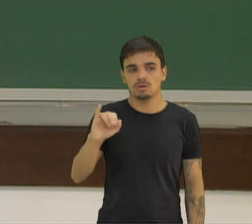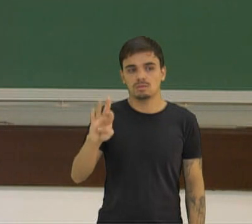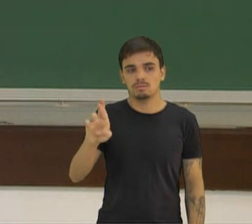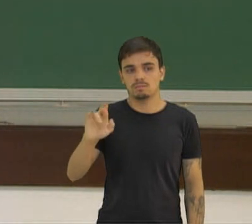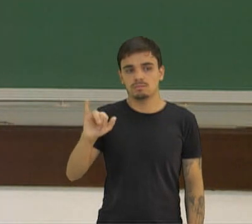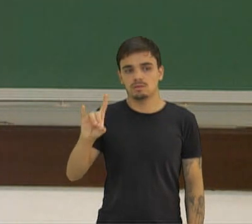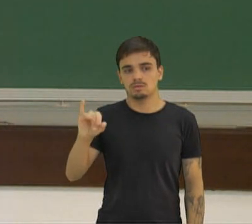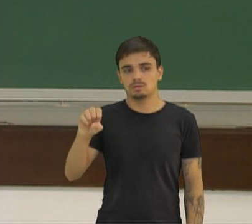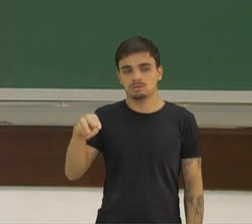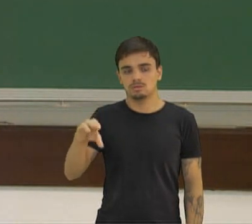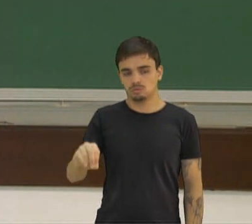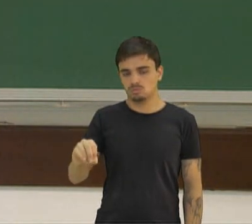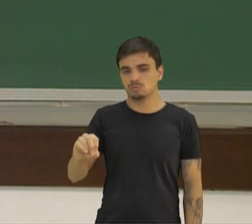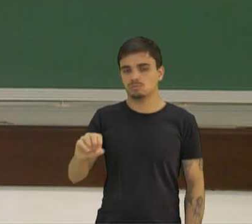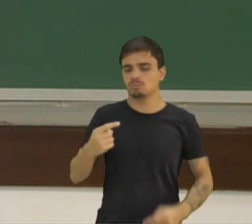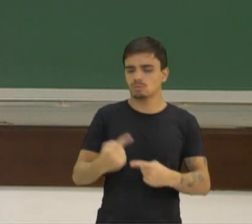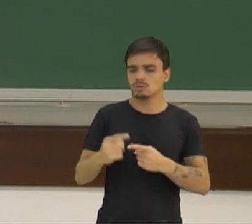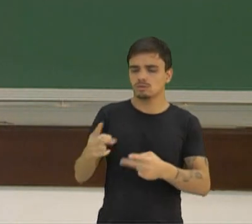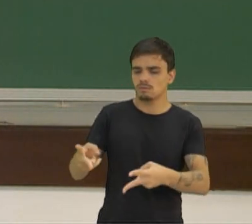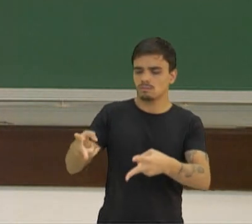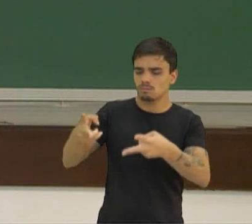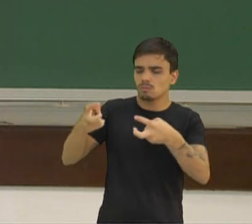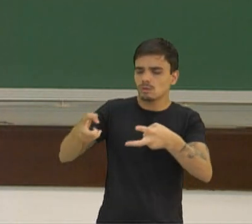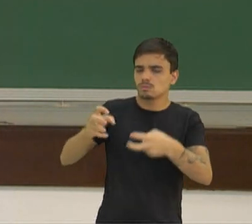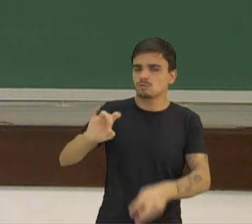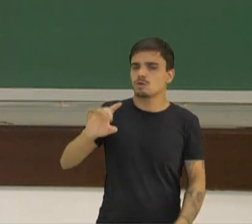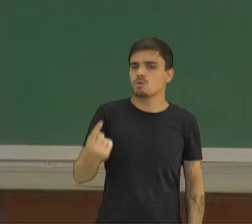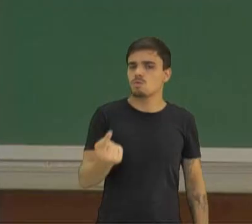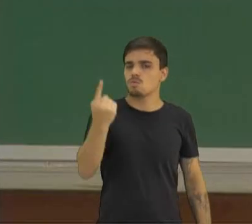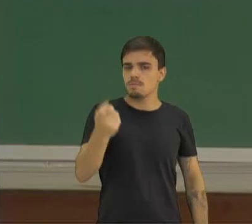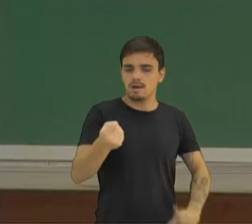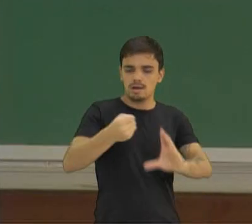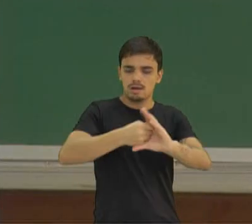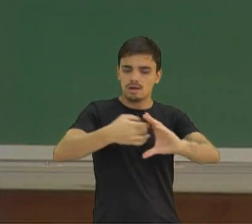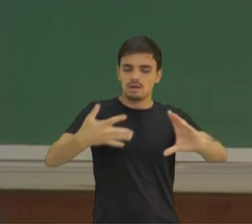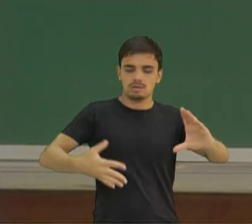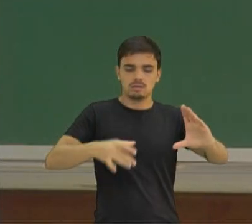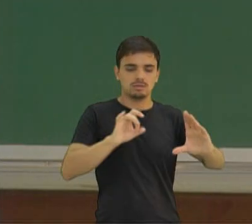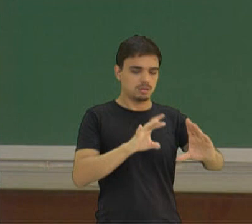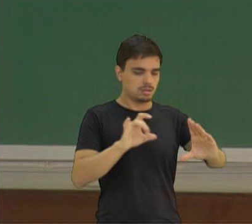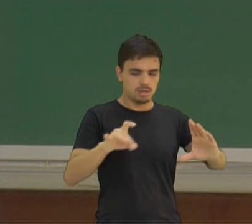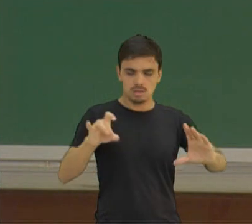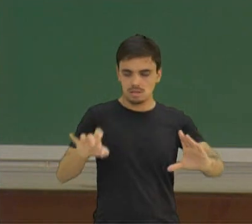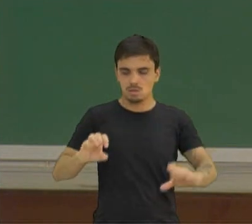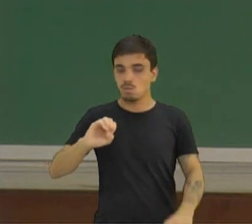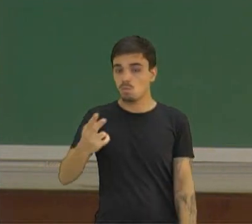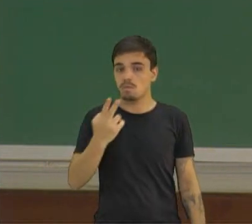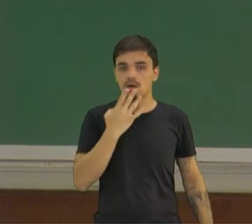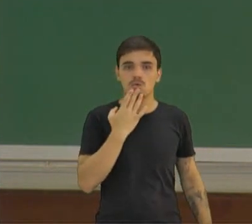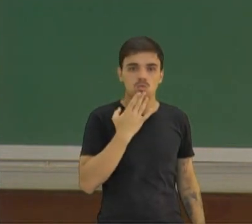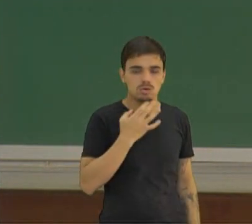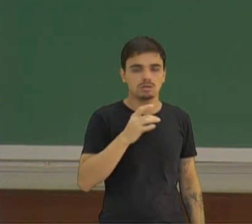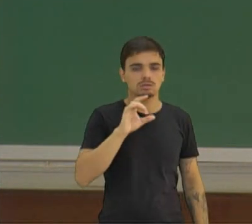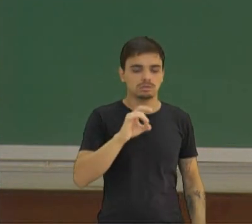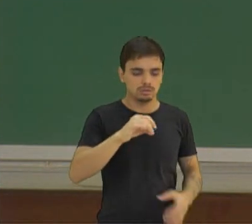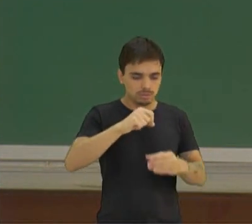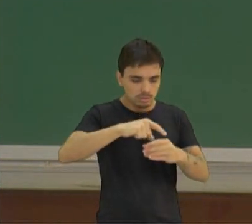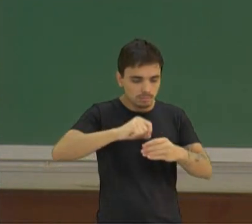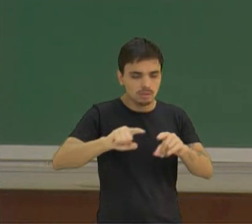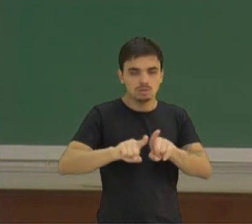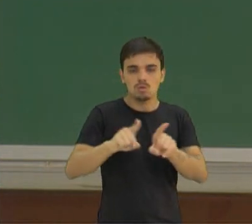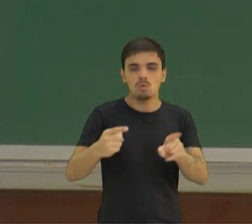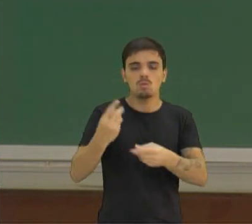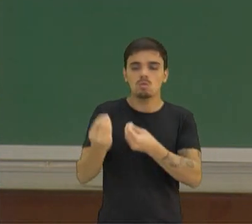porque ele só tava analisando uma característica de cada vez ou era a cor da semente ou era o aspecto da